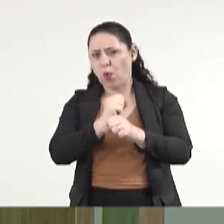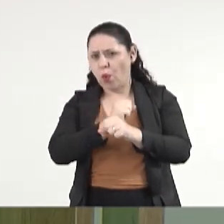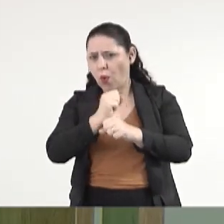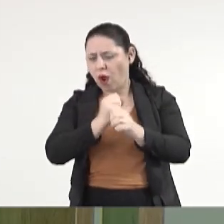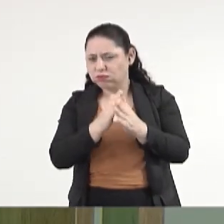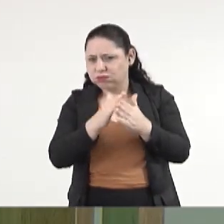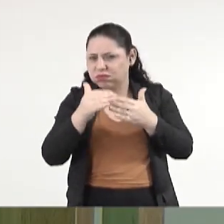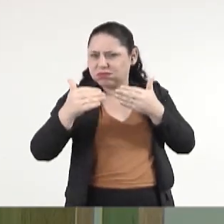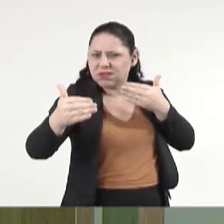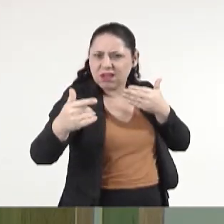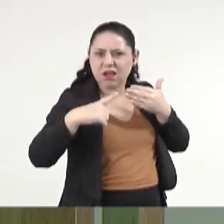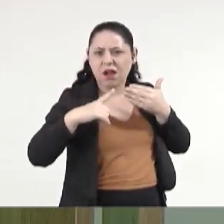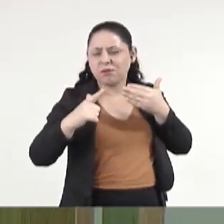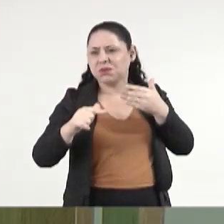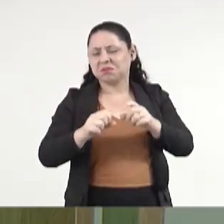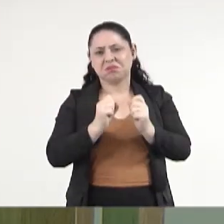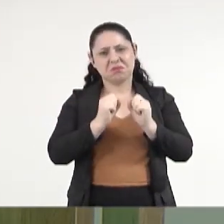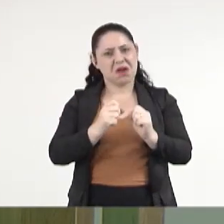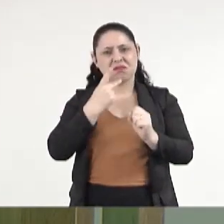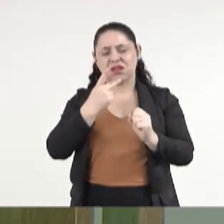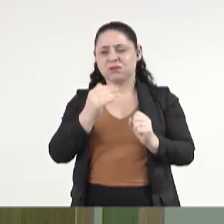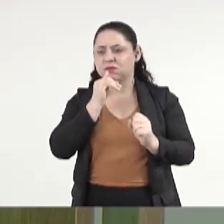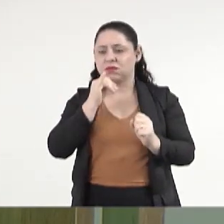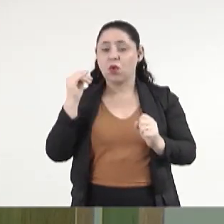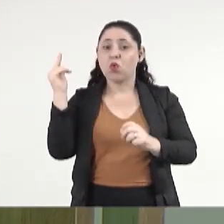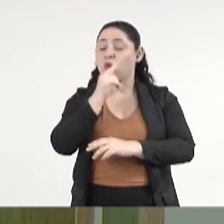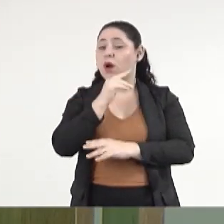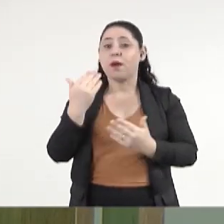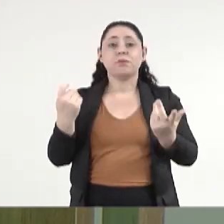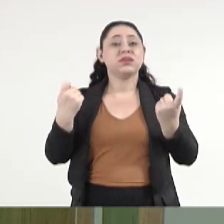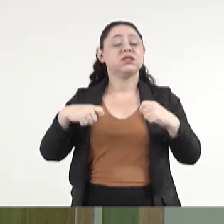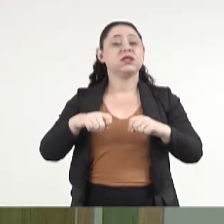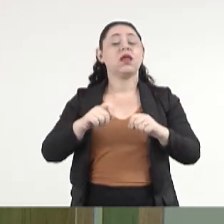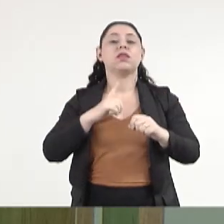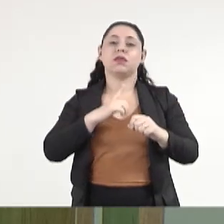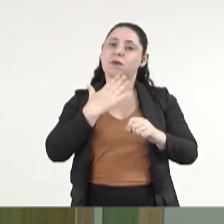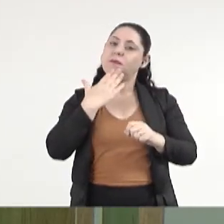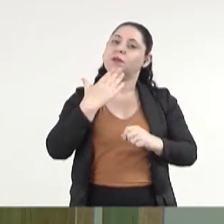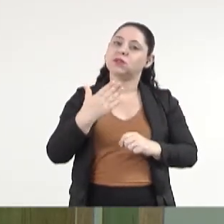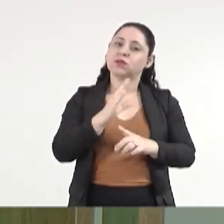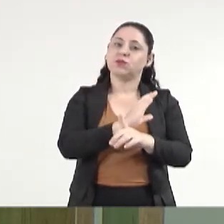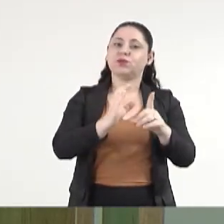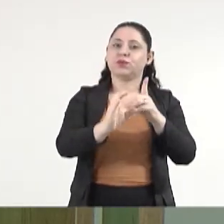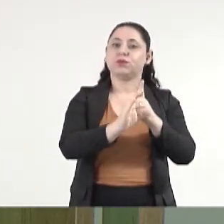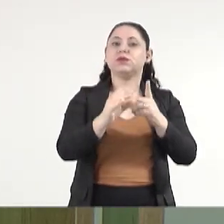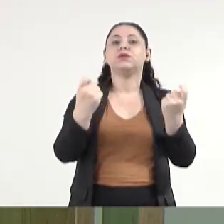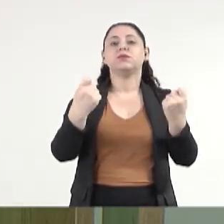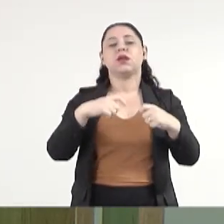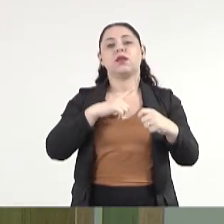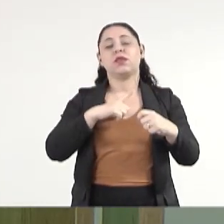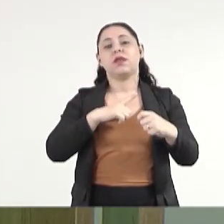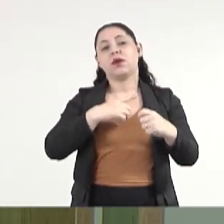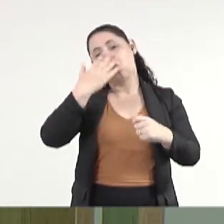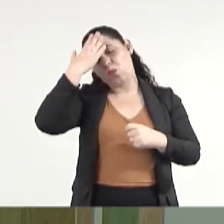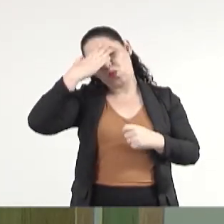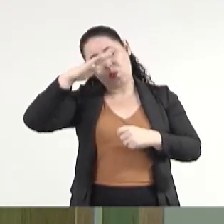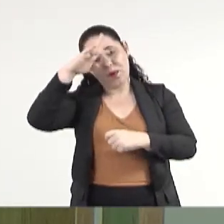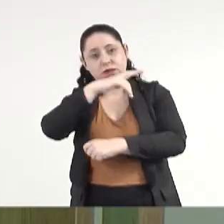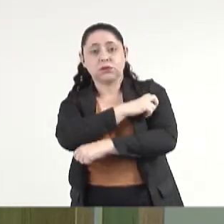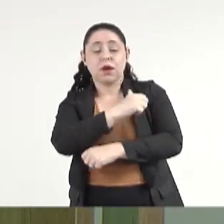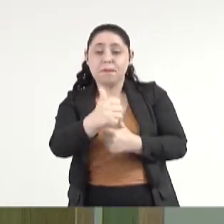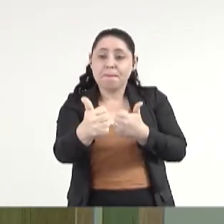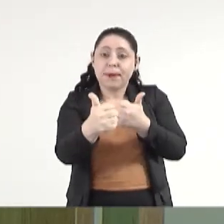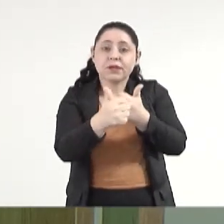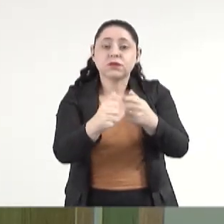atendimento público também, mas não é o suficiente para atender uma demanda de urgência. Então, há uma reivindicação da comunidade que tem um posto de saúde